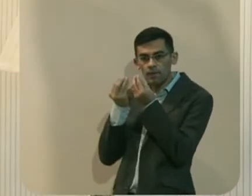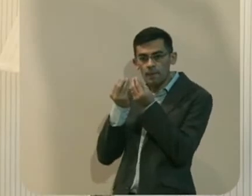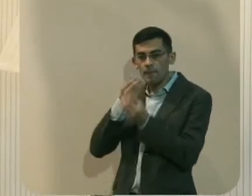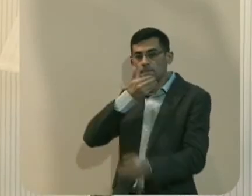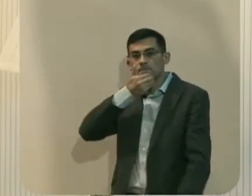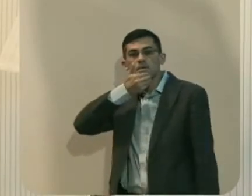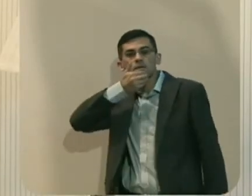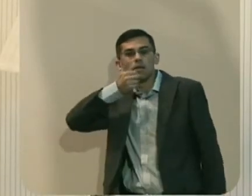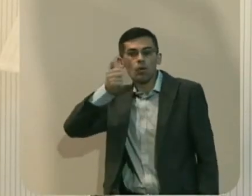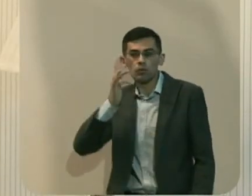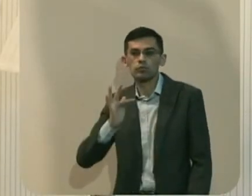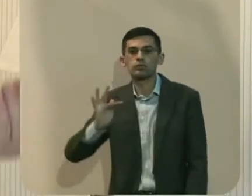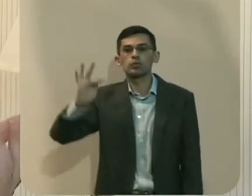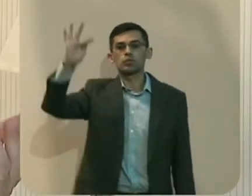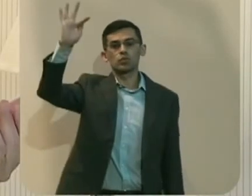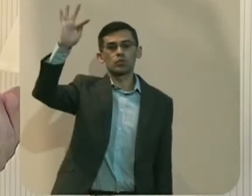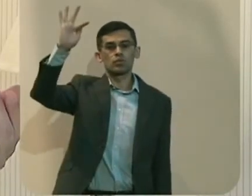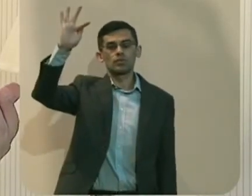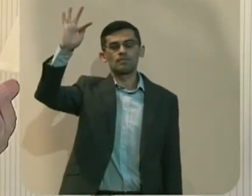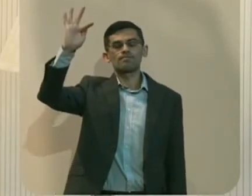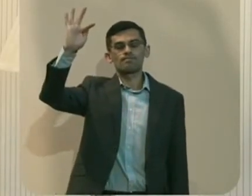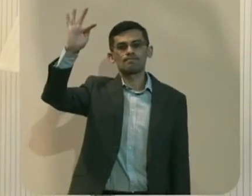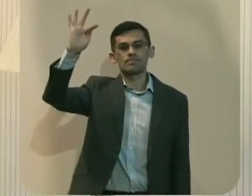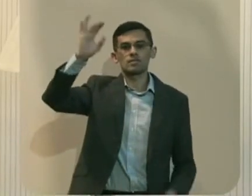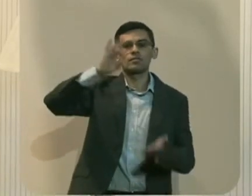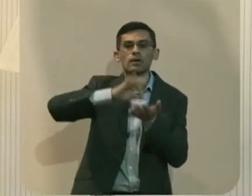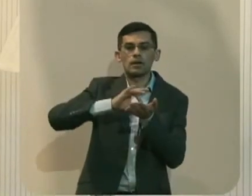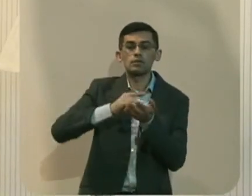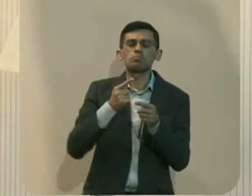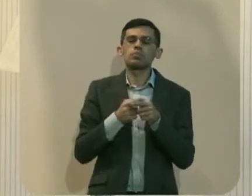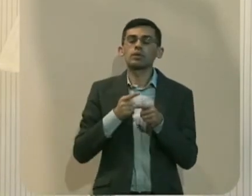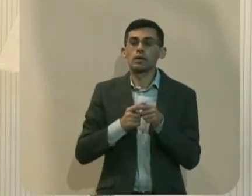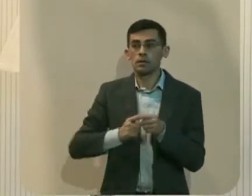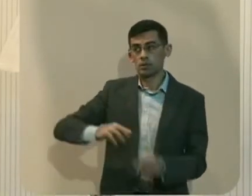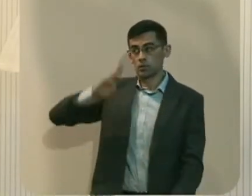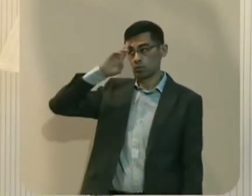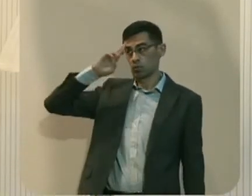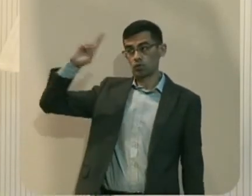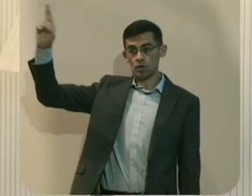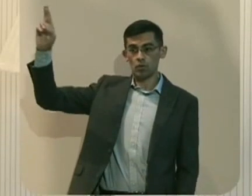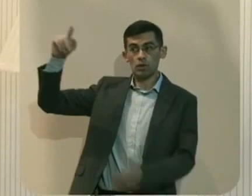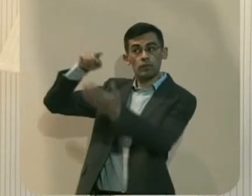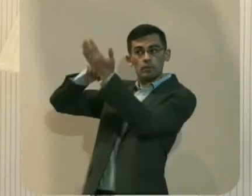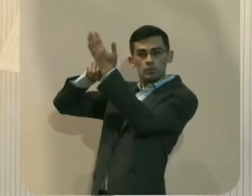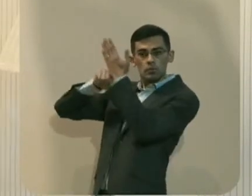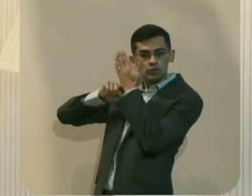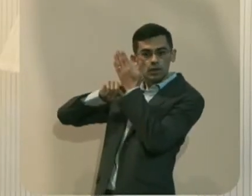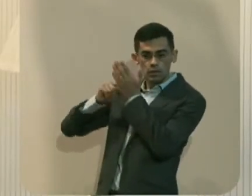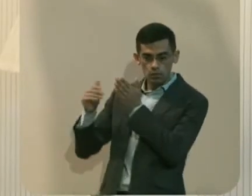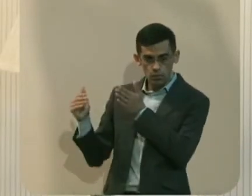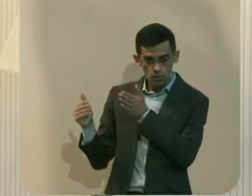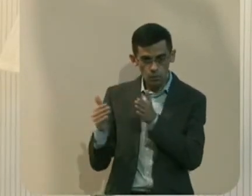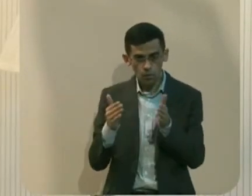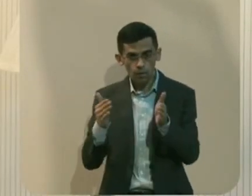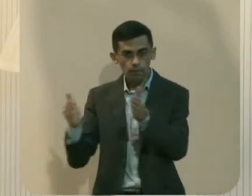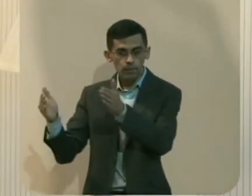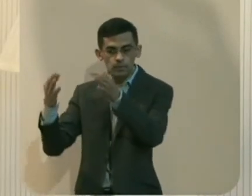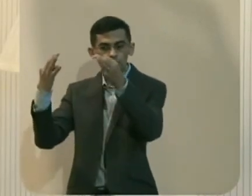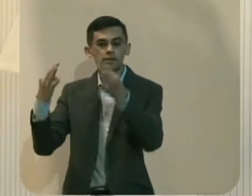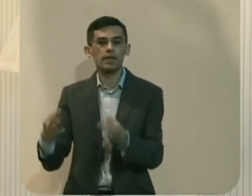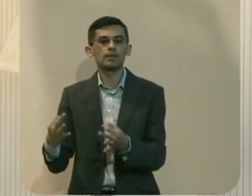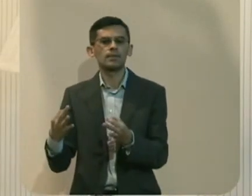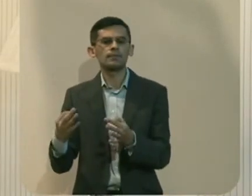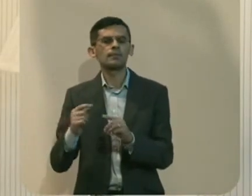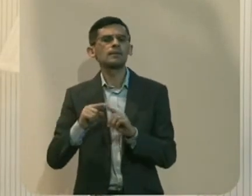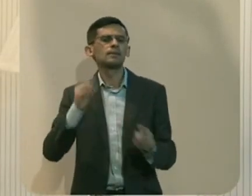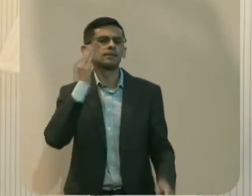melhor no futuro do que eu sou e fui ontem, porque o Senhor vai me mostrar o caminho que eu tenho que seguir. E